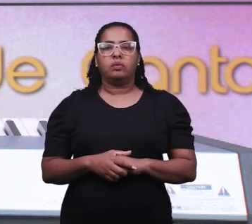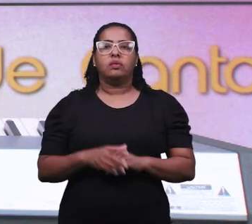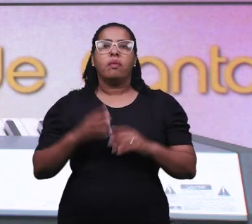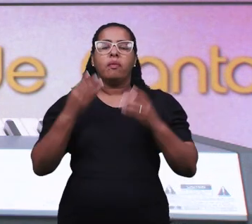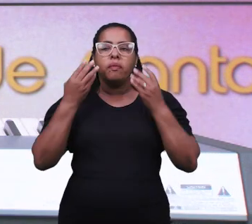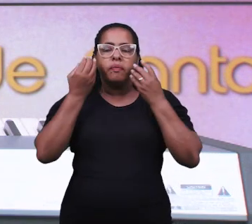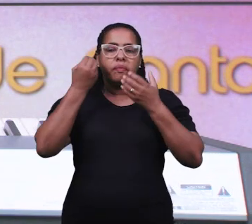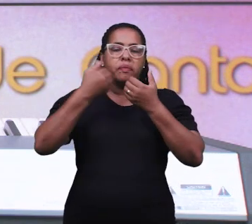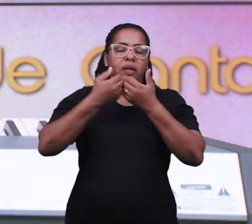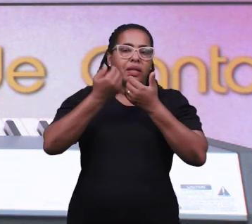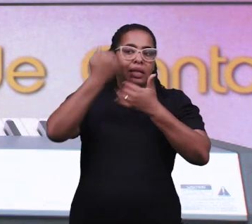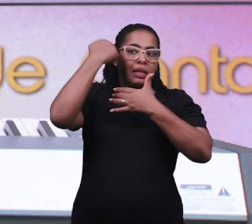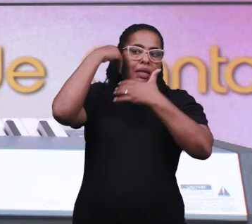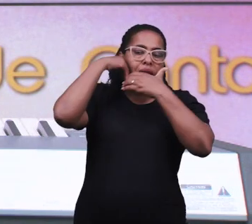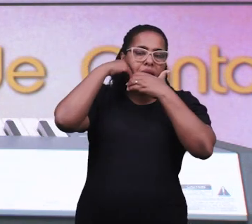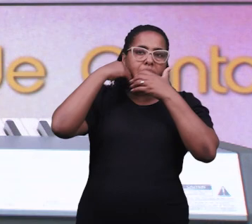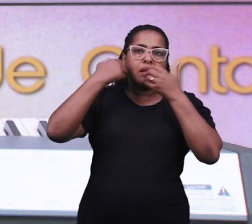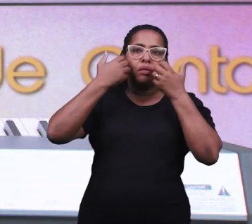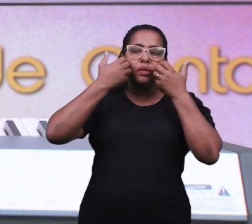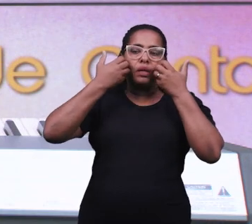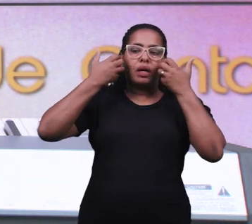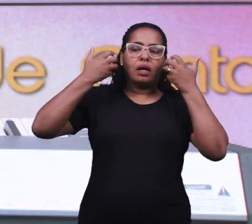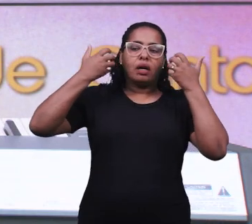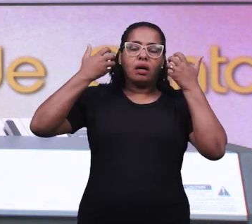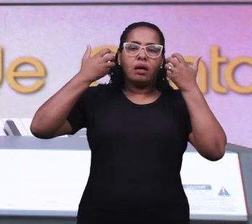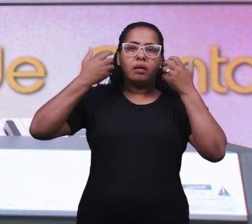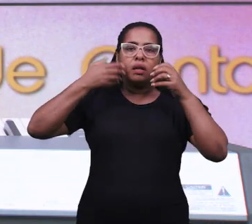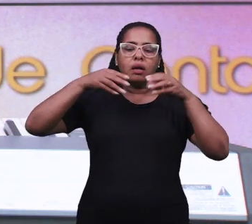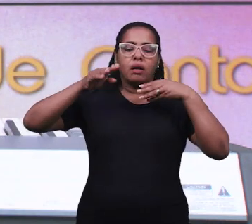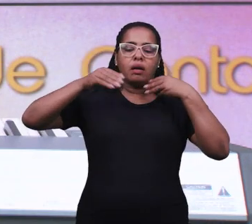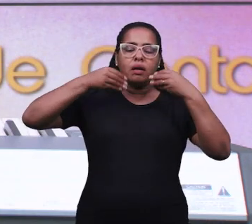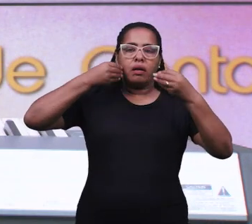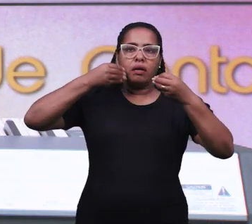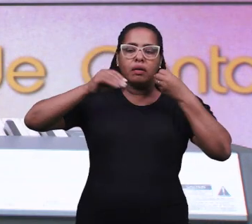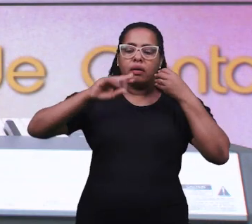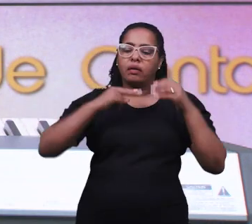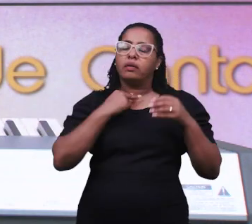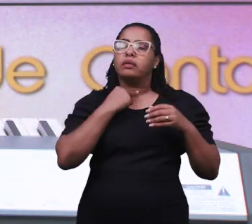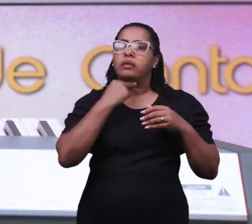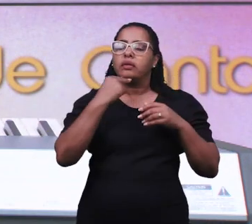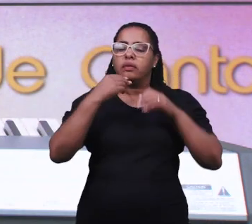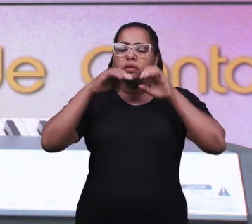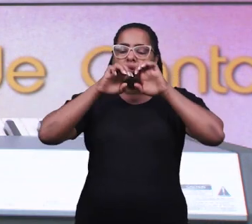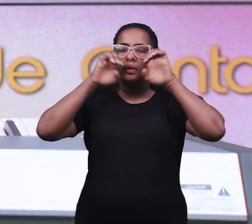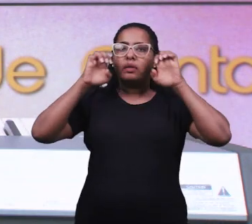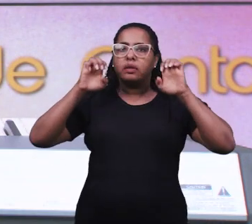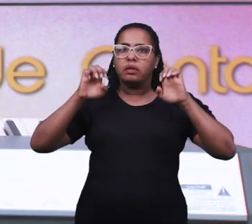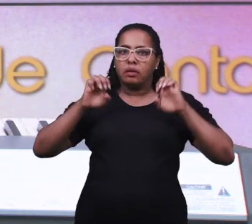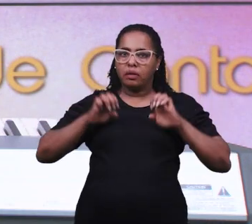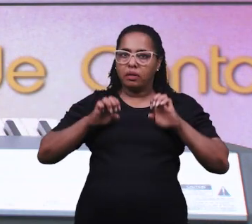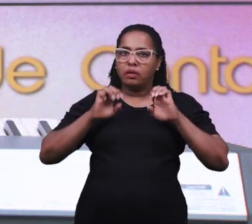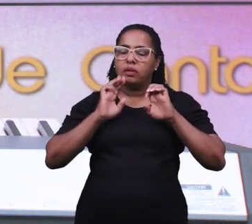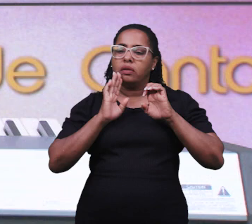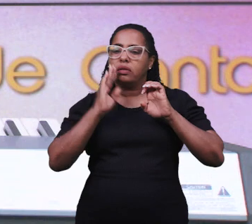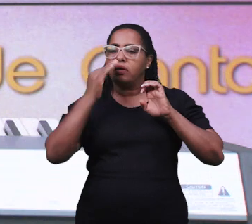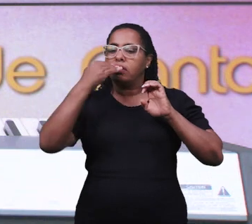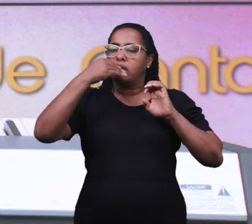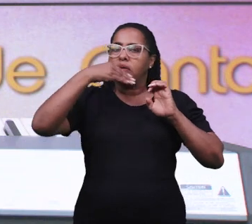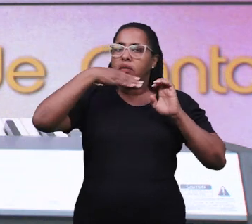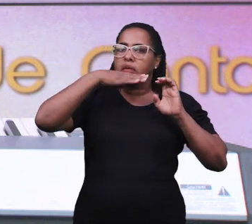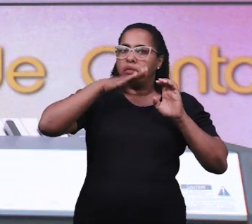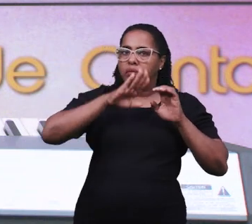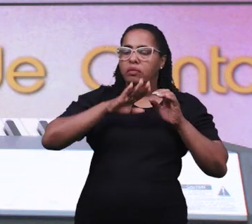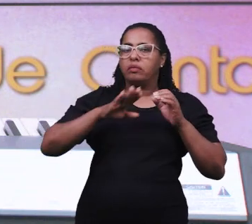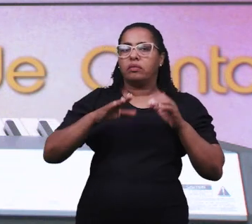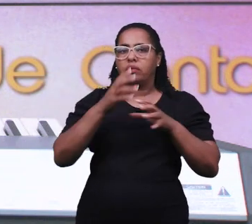Pense no espaço interno e na flexibilidade da sua voz, das suas estruturas, passando por cada uma